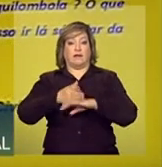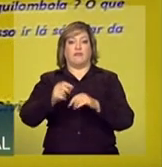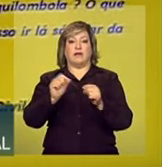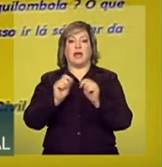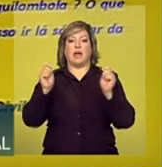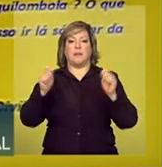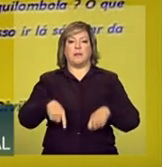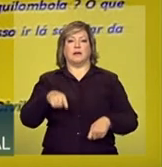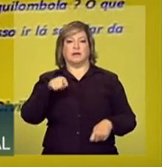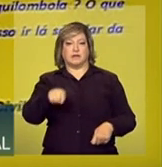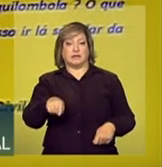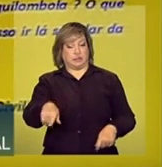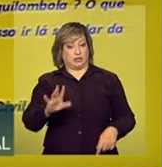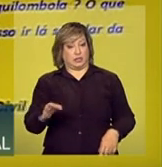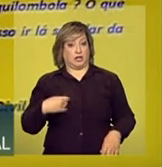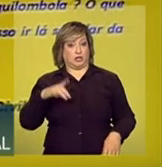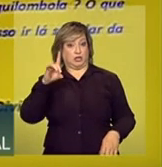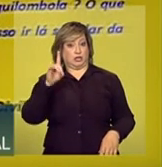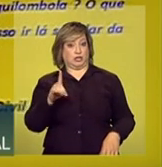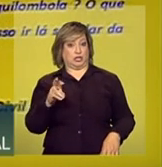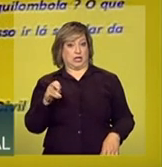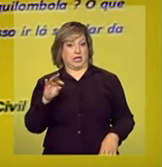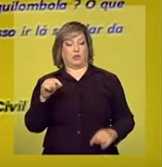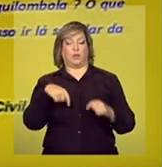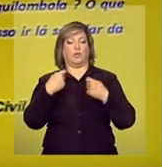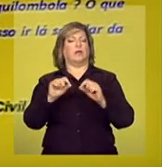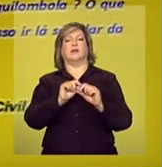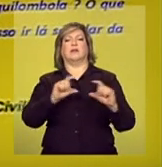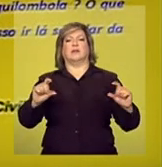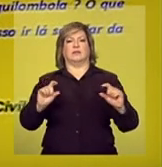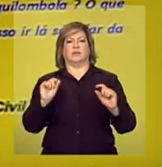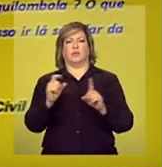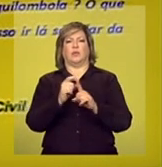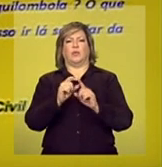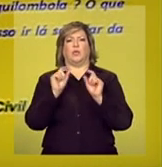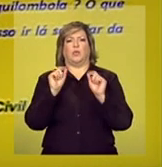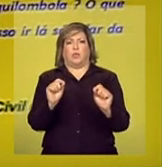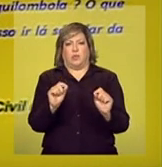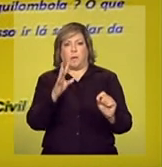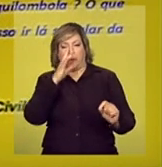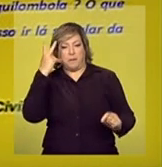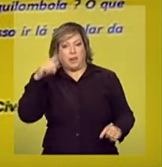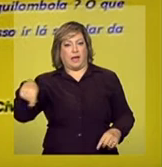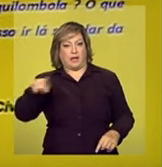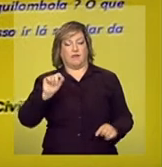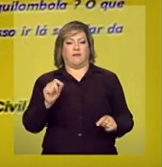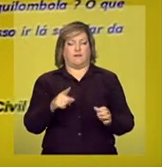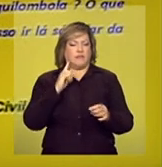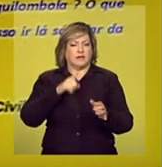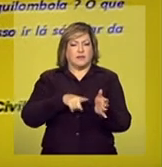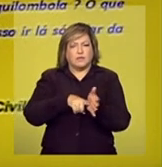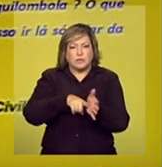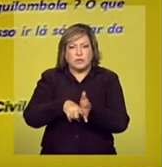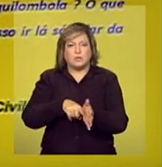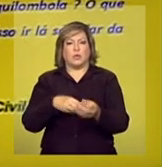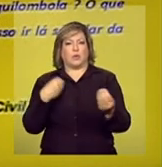alimentação. Primeiro, isso já é um palavrão para eles. O que é isso? Daí nós iremos destrinchar esses